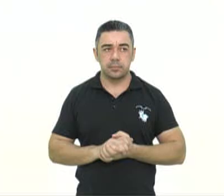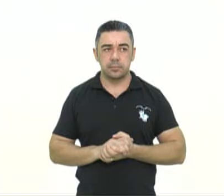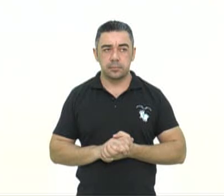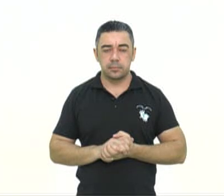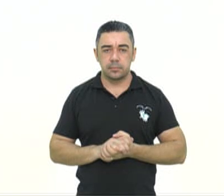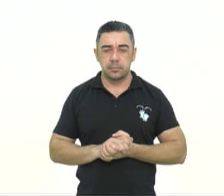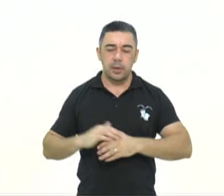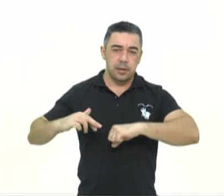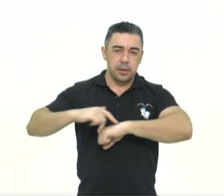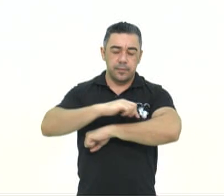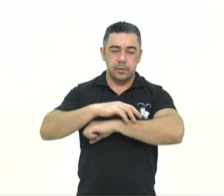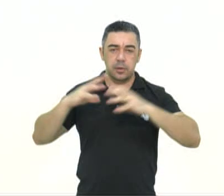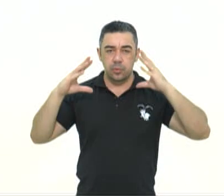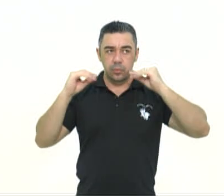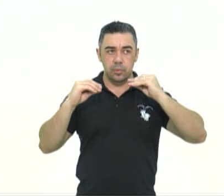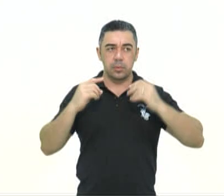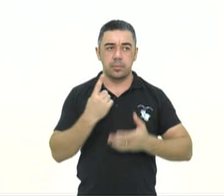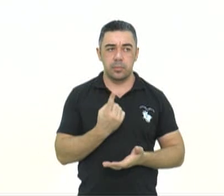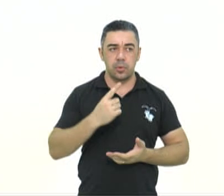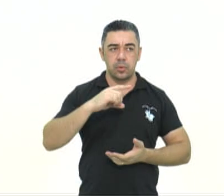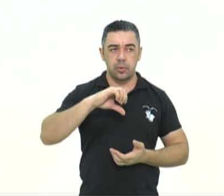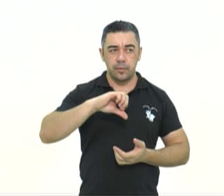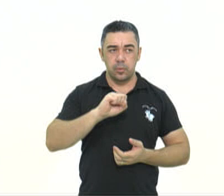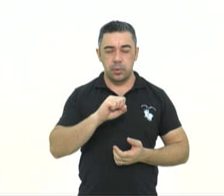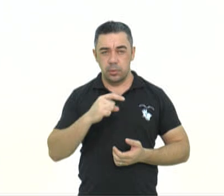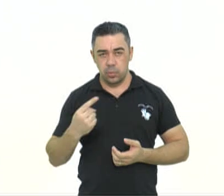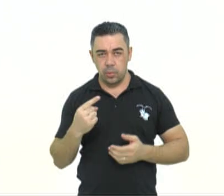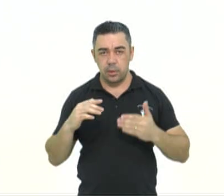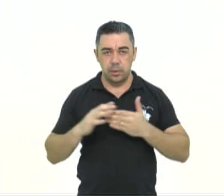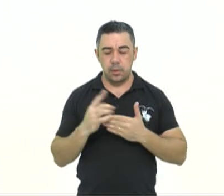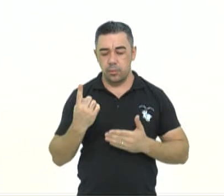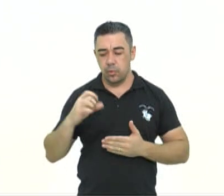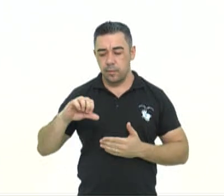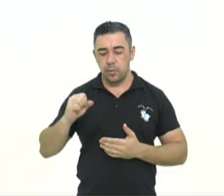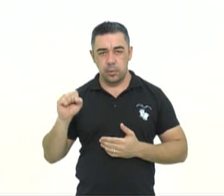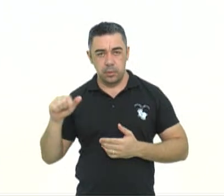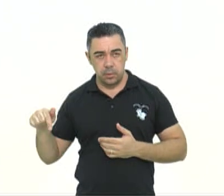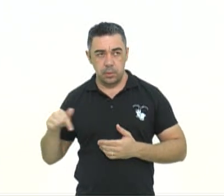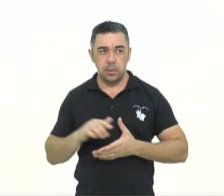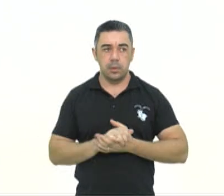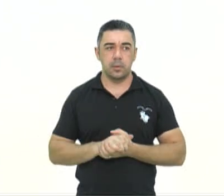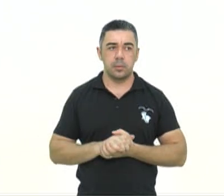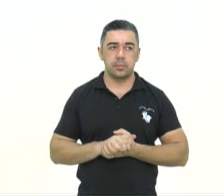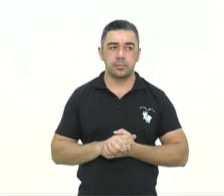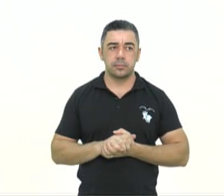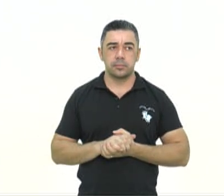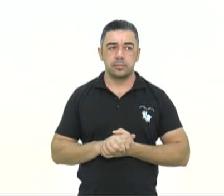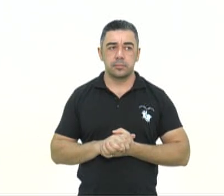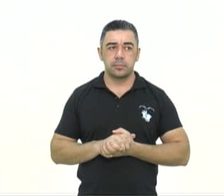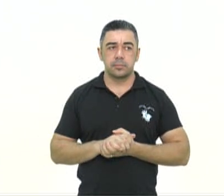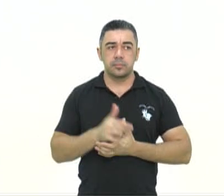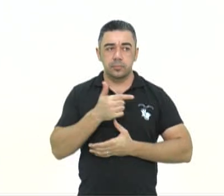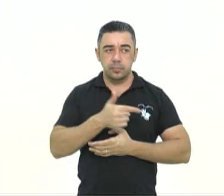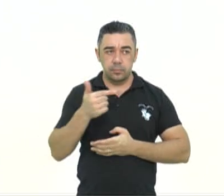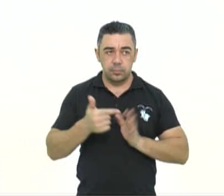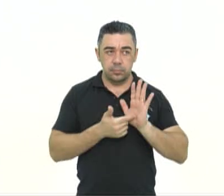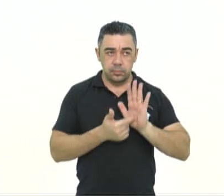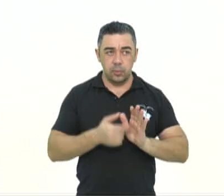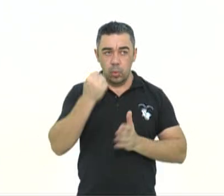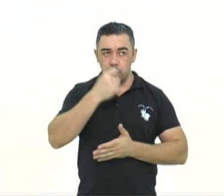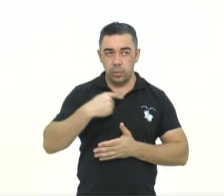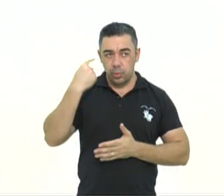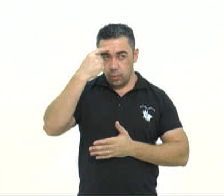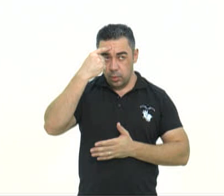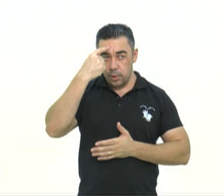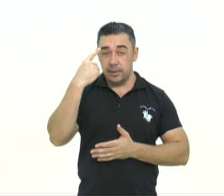Travessia Noturna, 1981-1987. 22 sessões, 8 horas e 16 dias seguidos. Cada um perdeu 10 quilos durante a performance. Tiveram alucinações